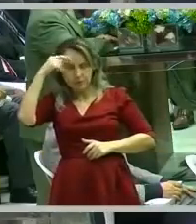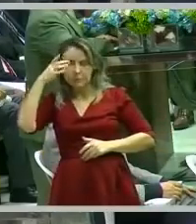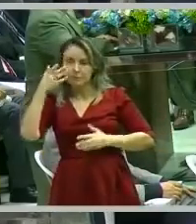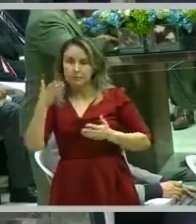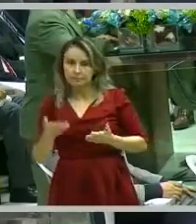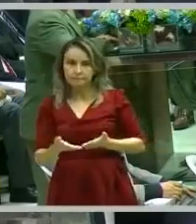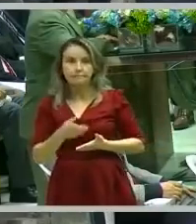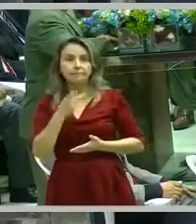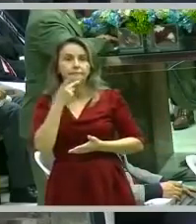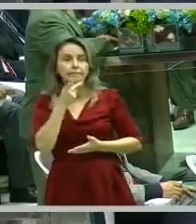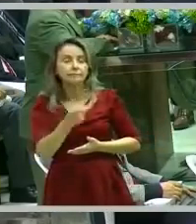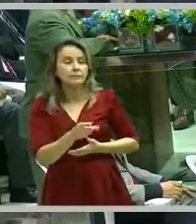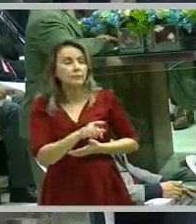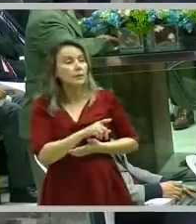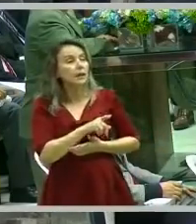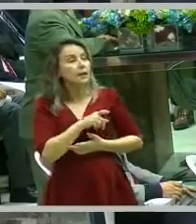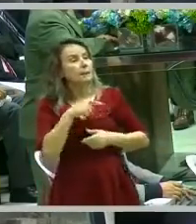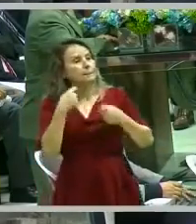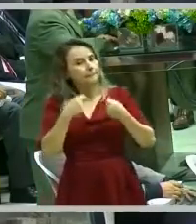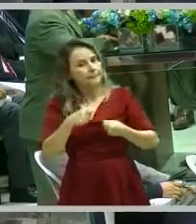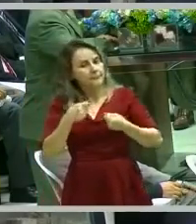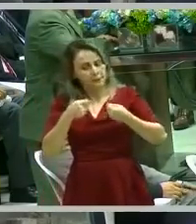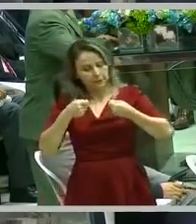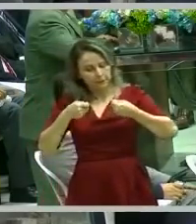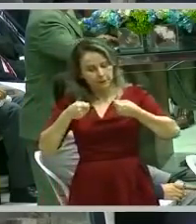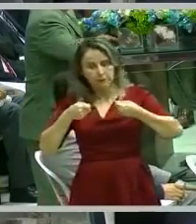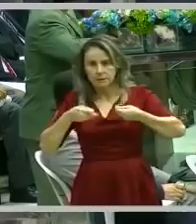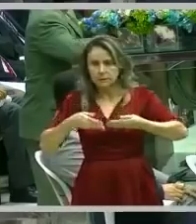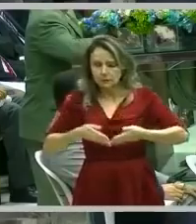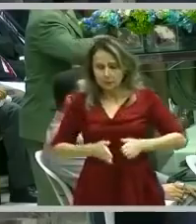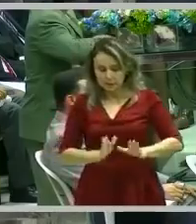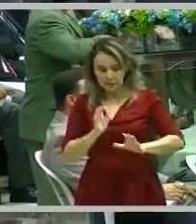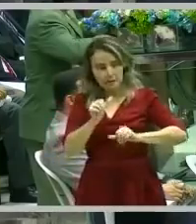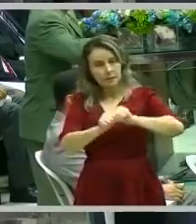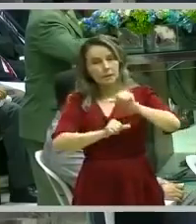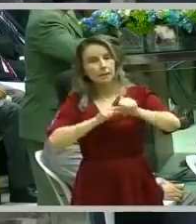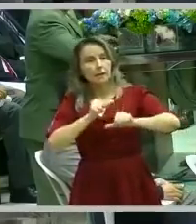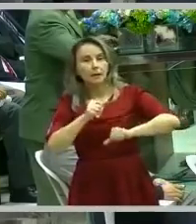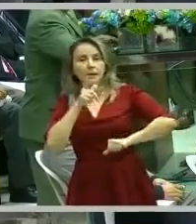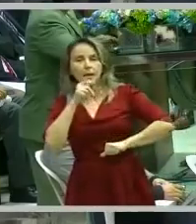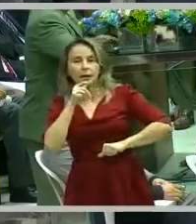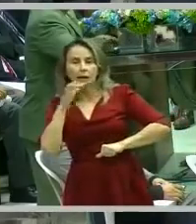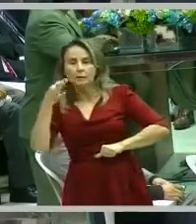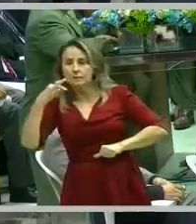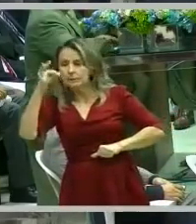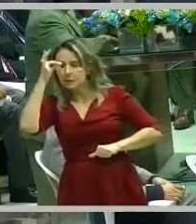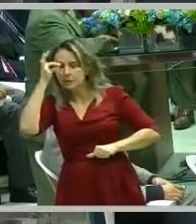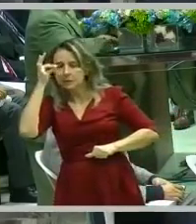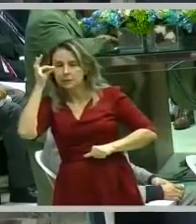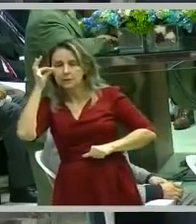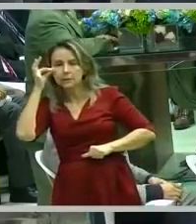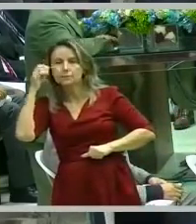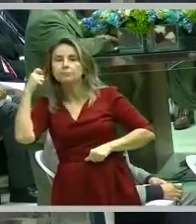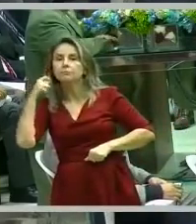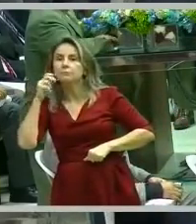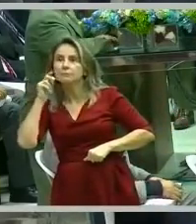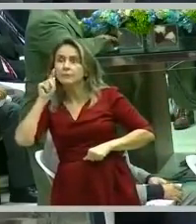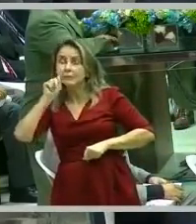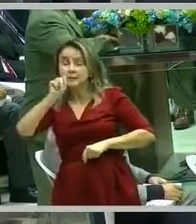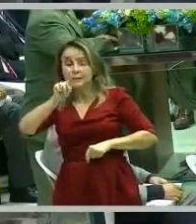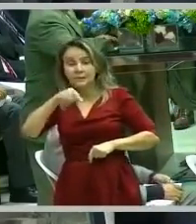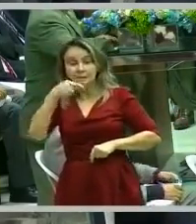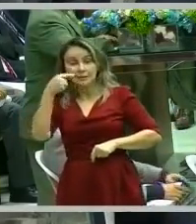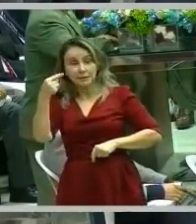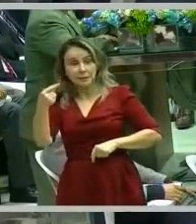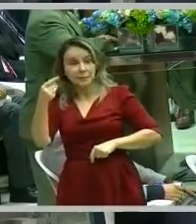água e do Espírito não pode ver. Por quê, meus irmãos e irmãos? Aí, depois que eles